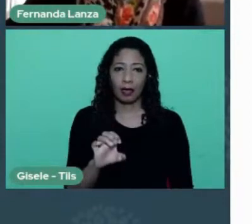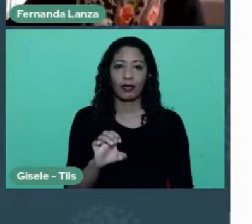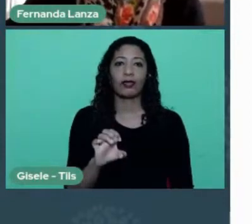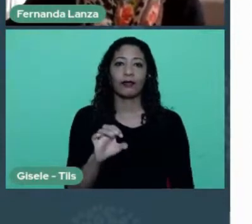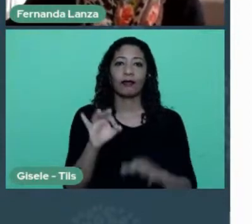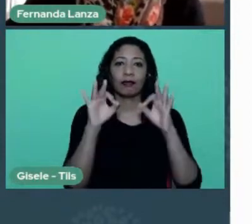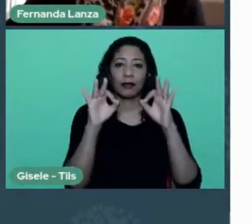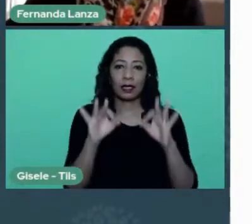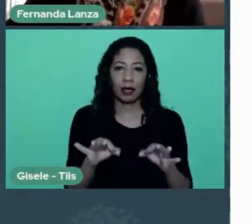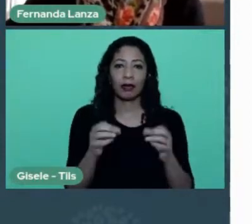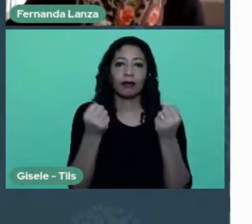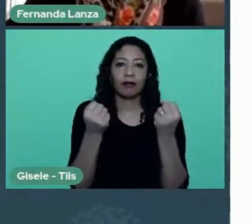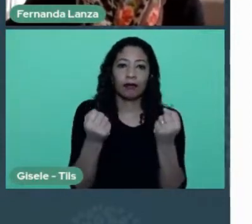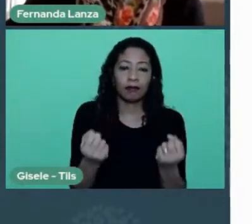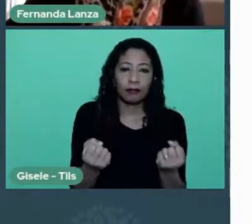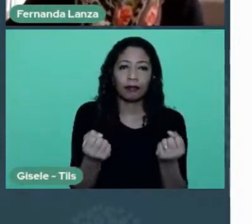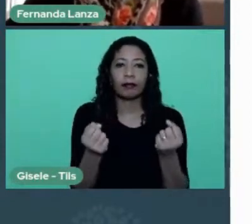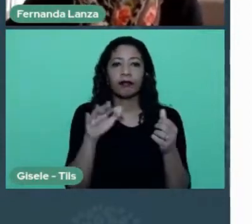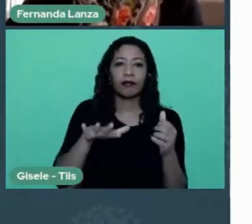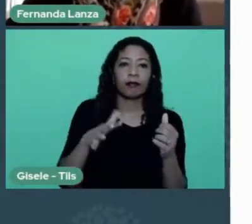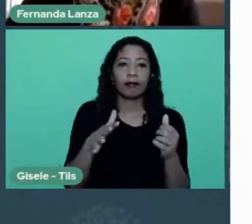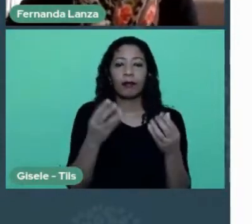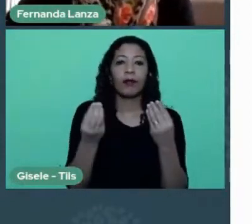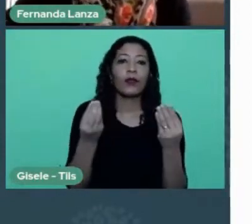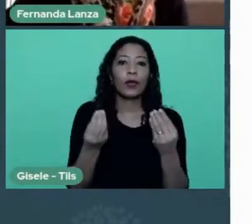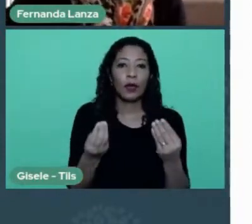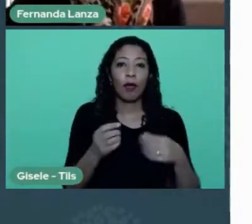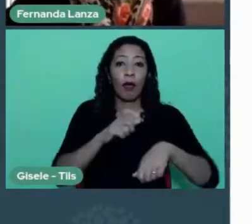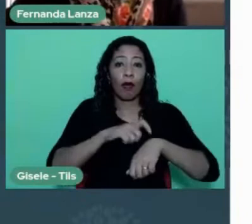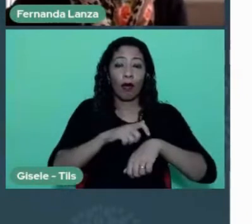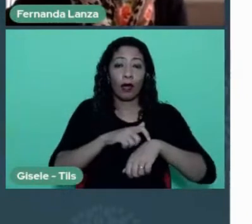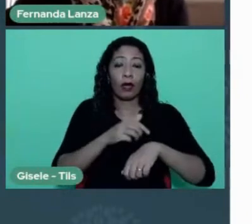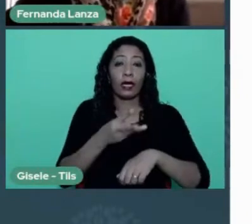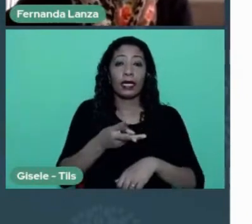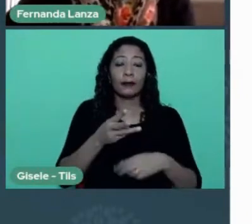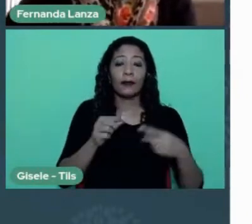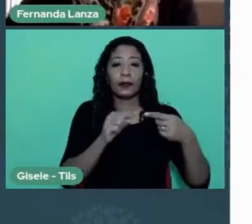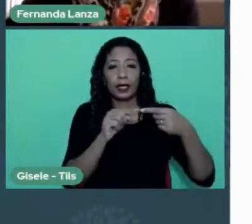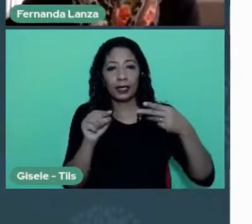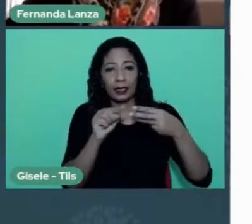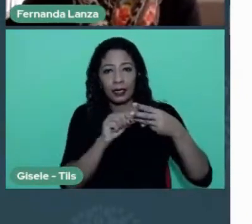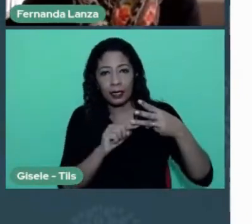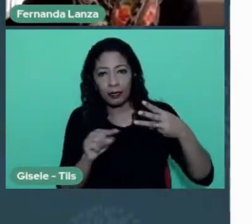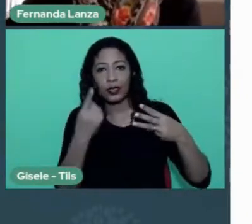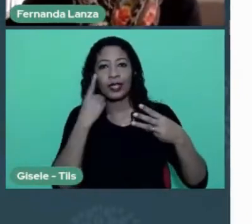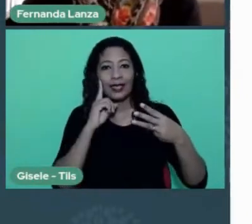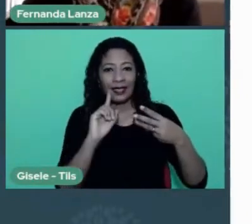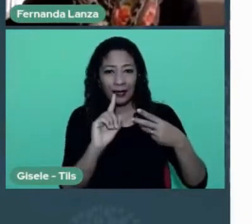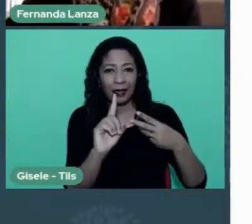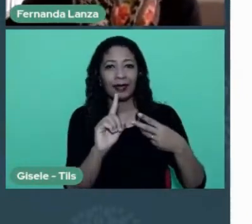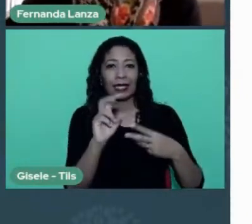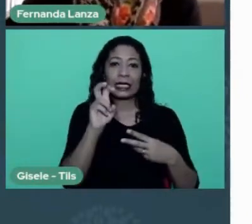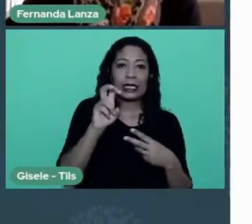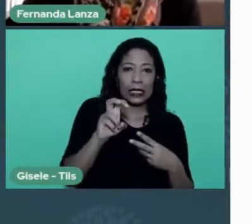vezes na semana, com tempo de realização por sessão de 30 a 60 minutos, com duração de 3 a 4